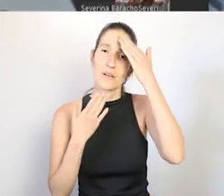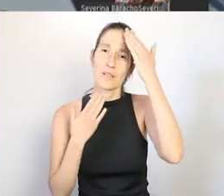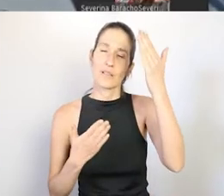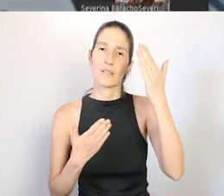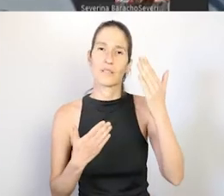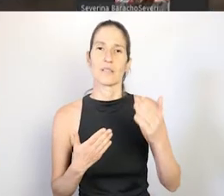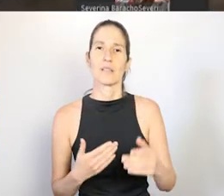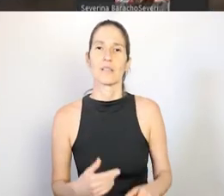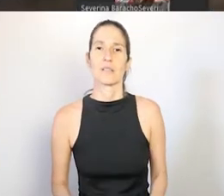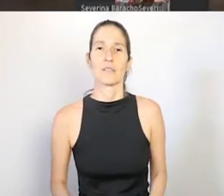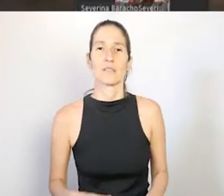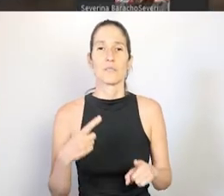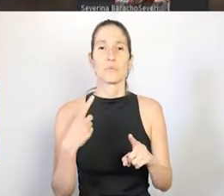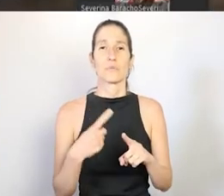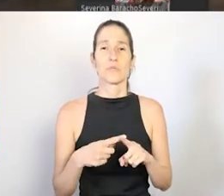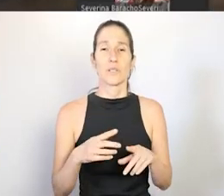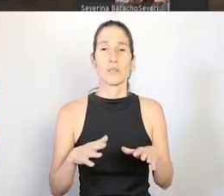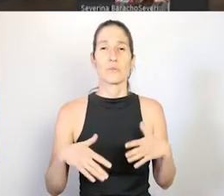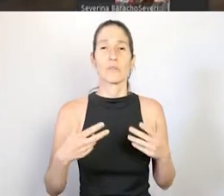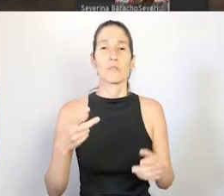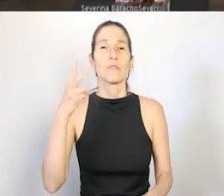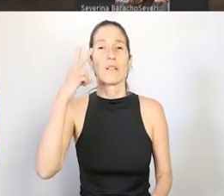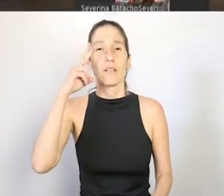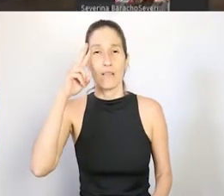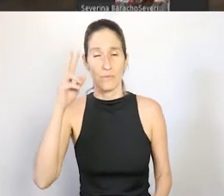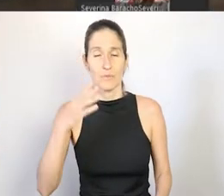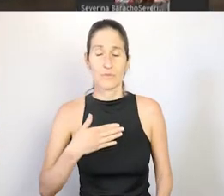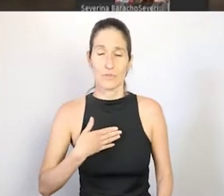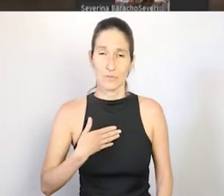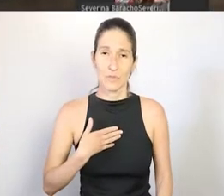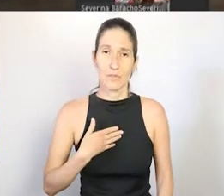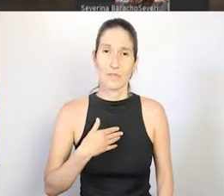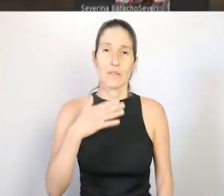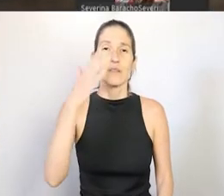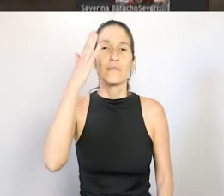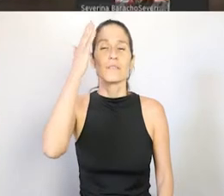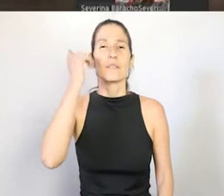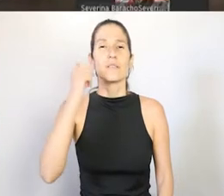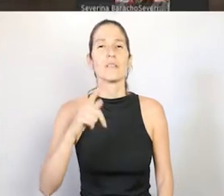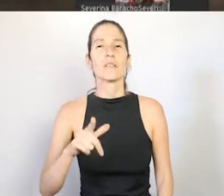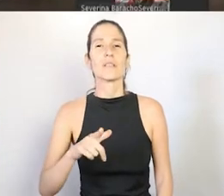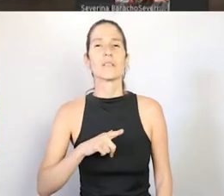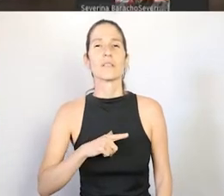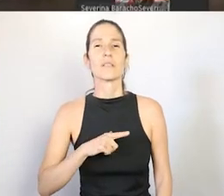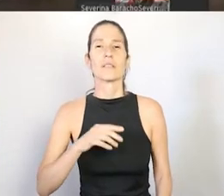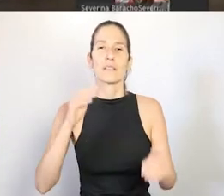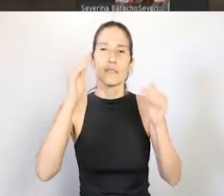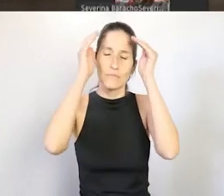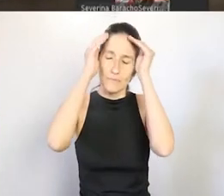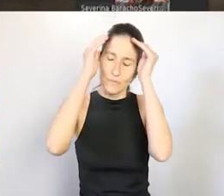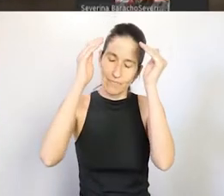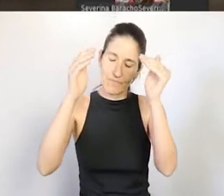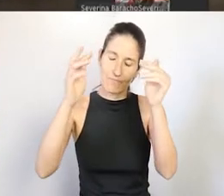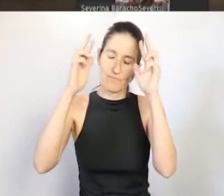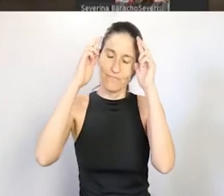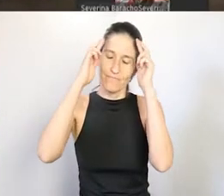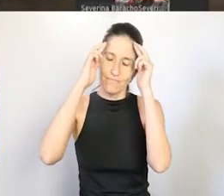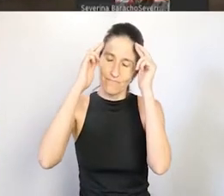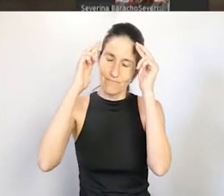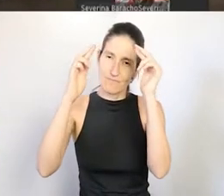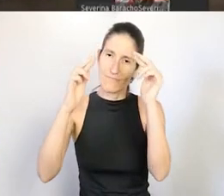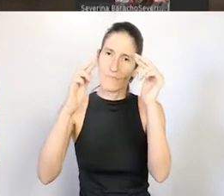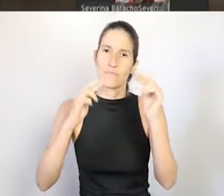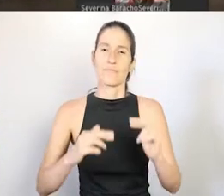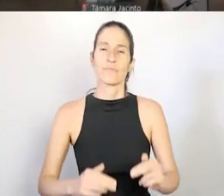poeta, a oportunidade da lembrança do meu nome. E quando vem uma lembrança dessa, vem misturada com